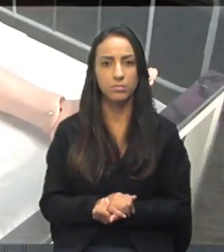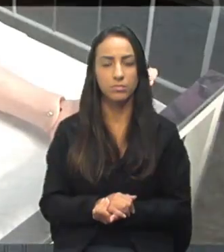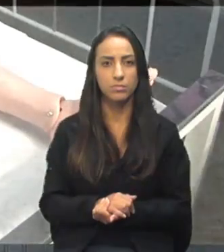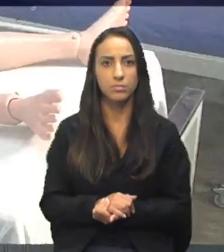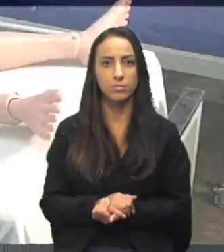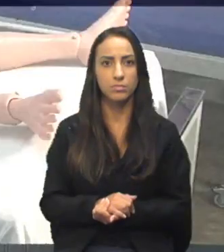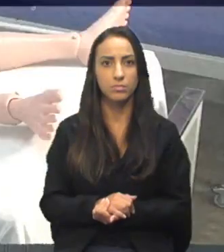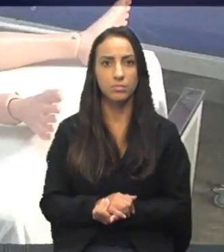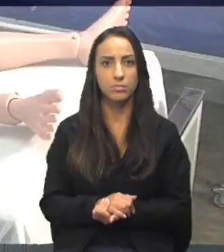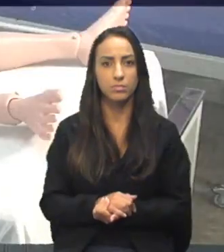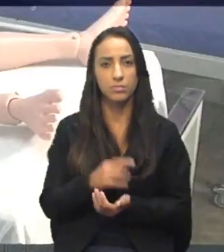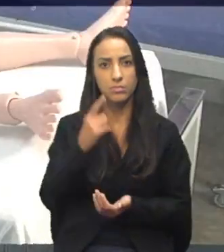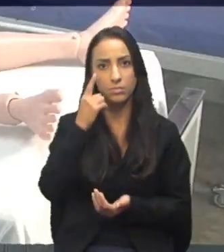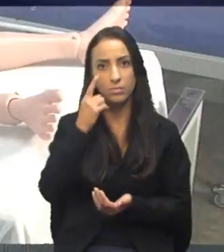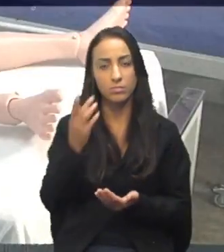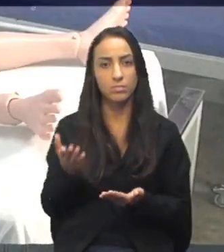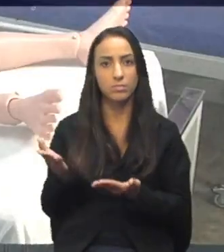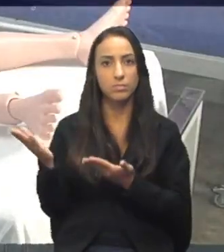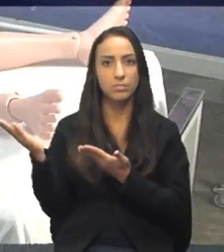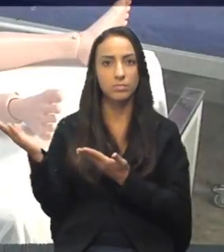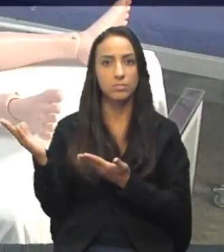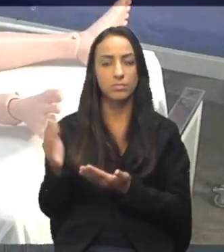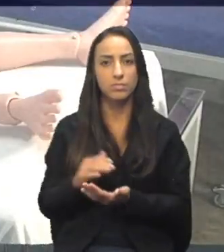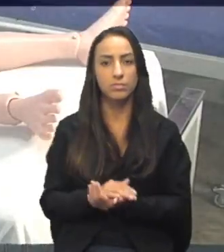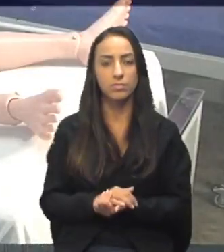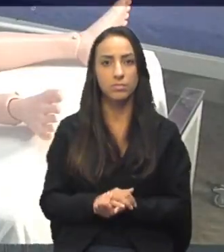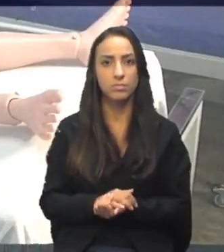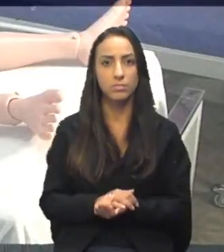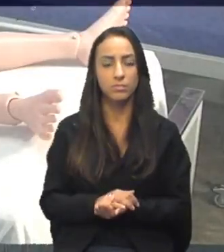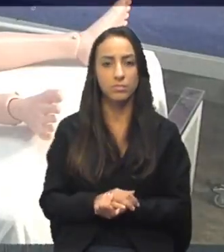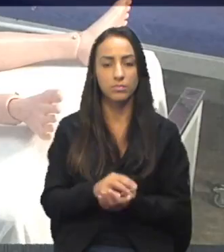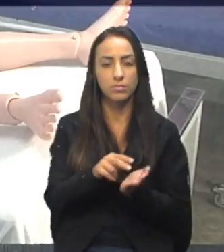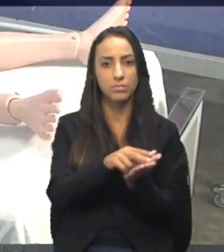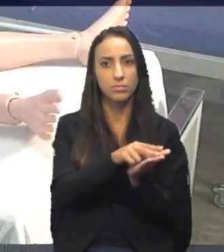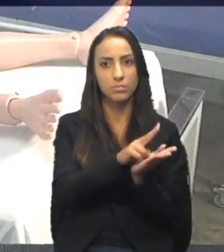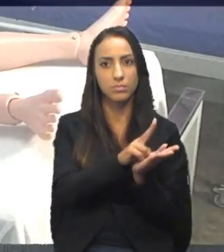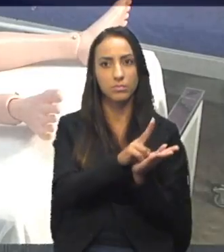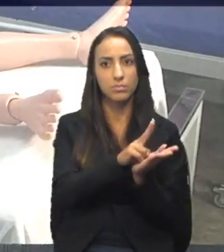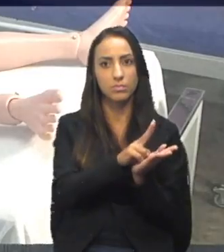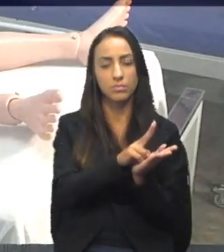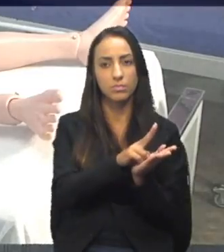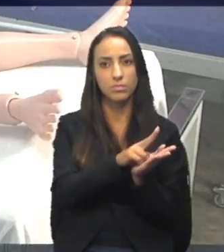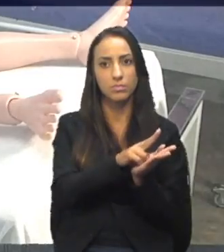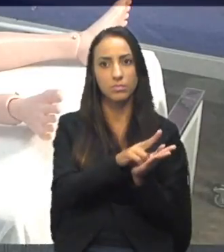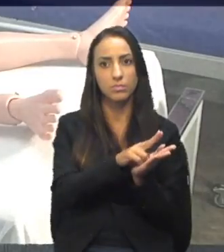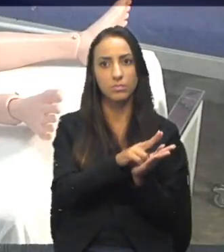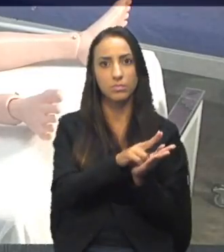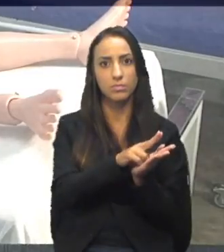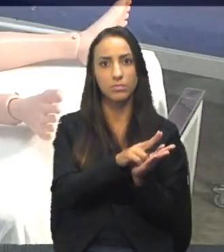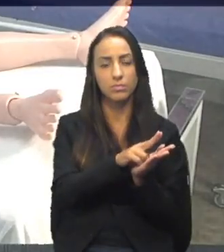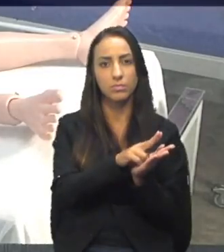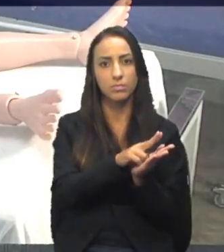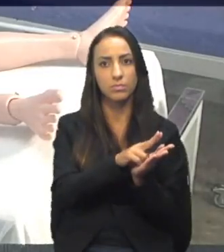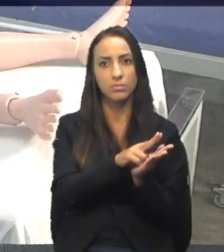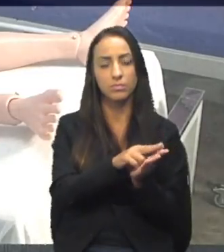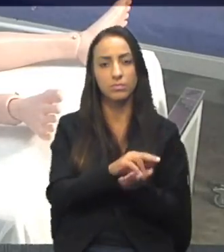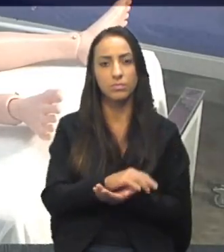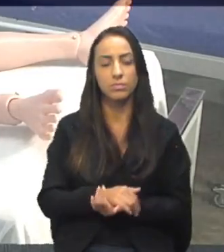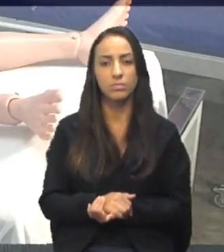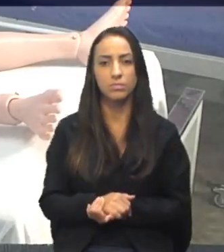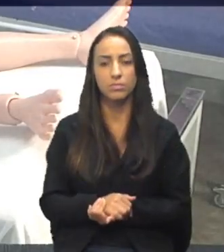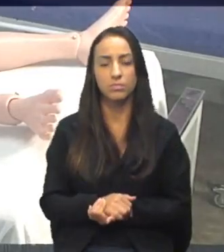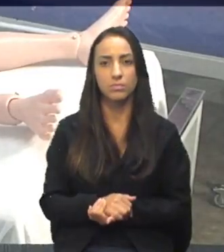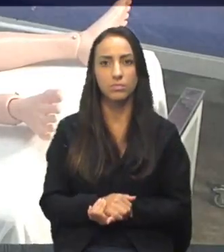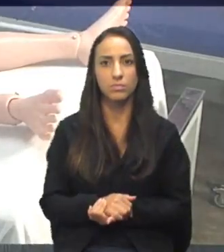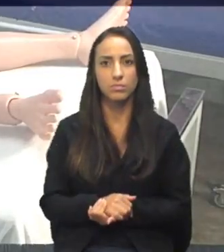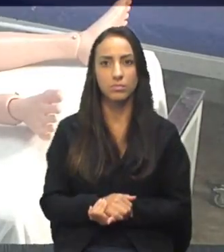de Trendelenburg, com a elevação dos membros inferiores